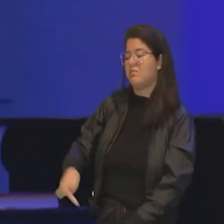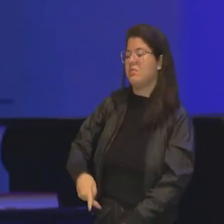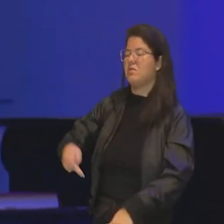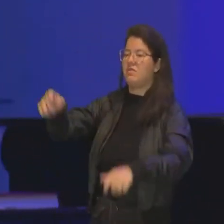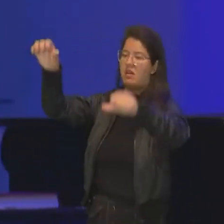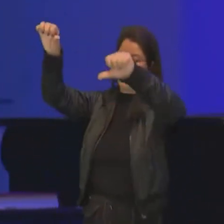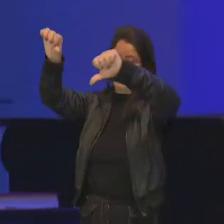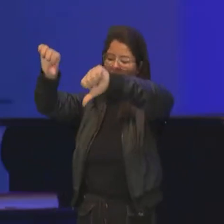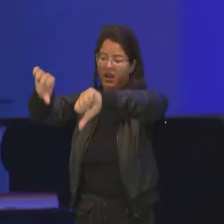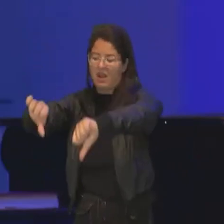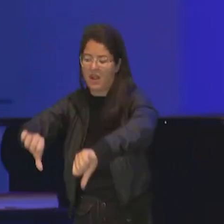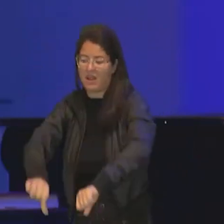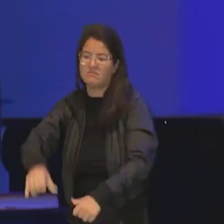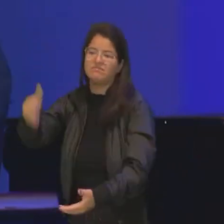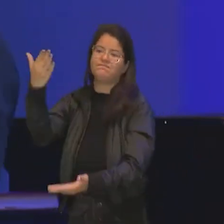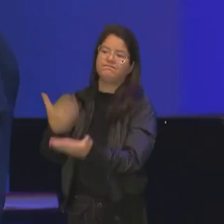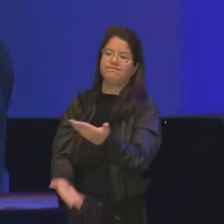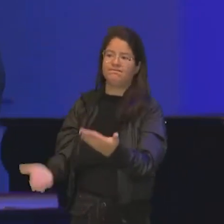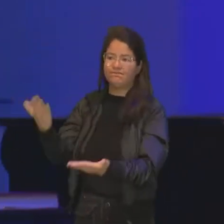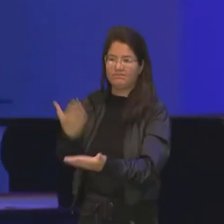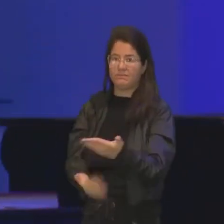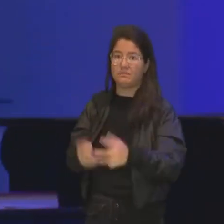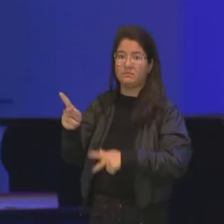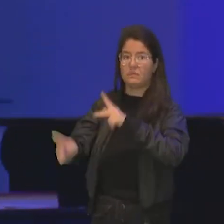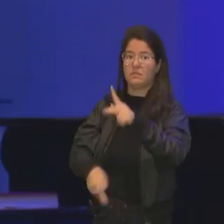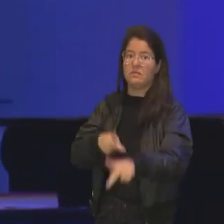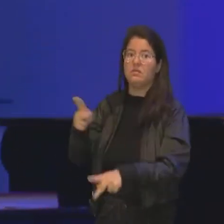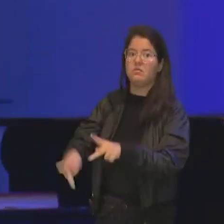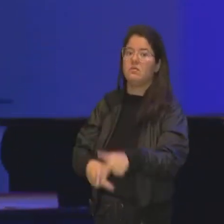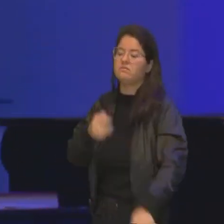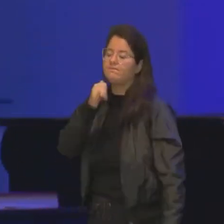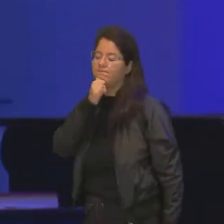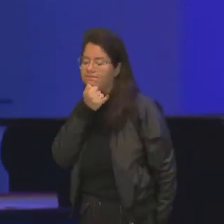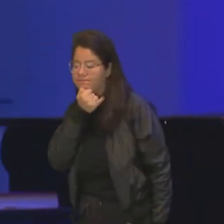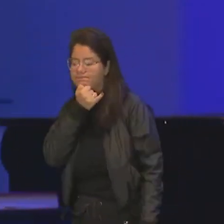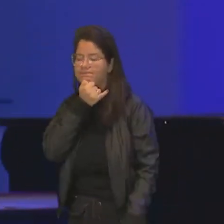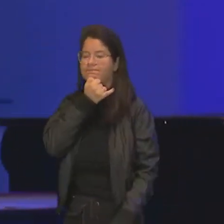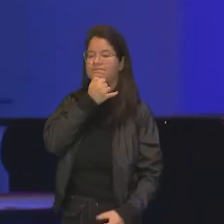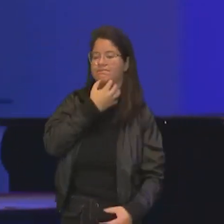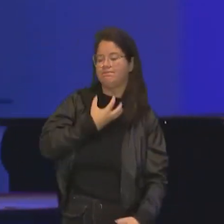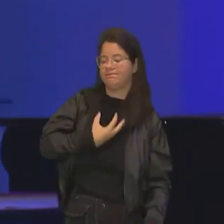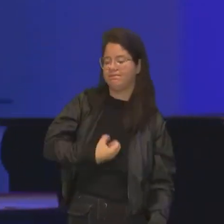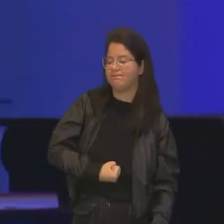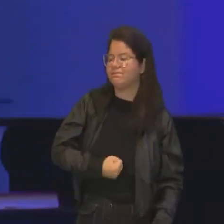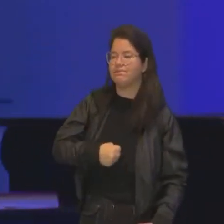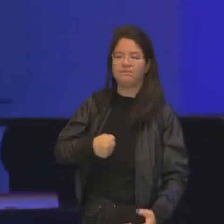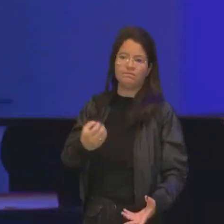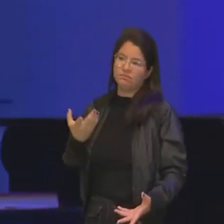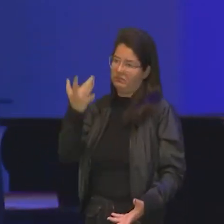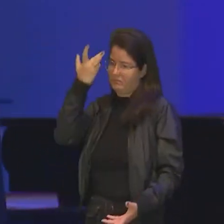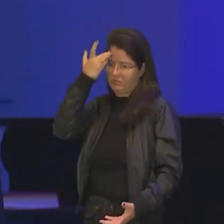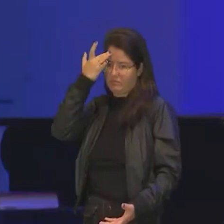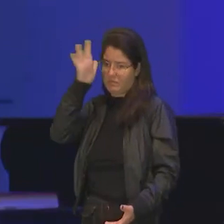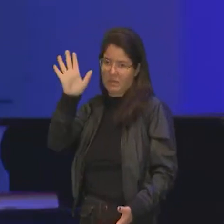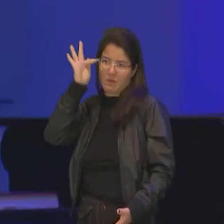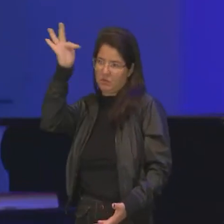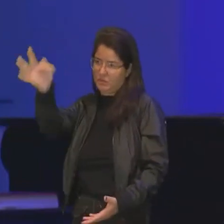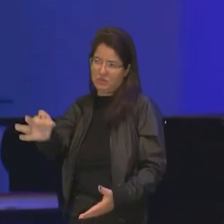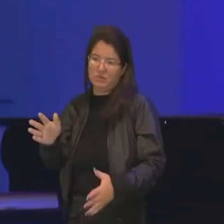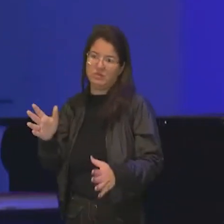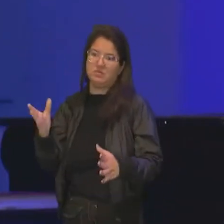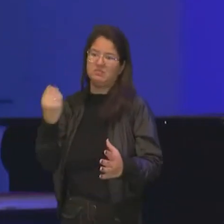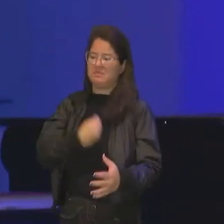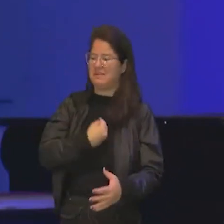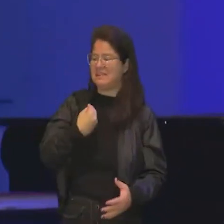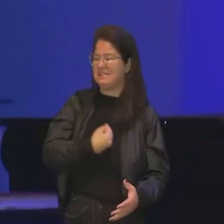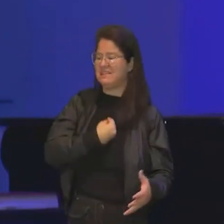derrotas em cima de derrotas. O povo vinha desanimado, descrente no futuro, eles estavam com um presente